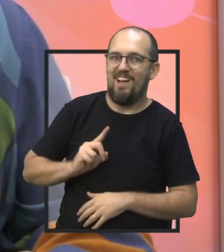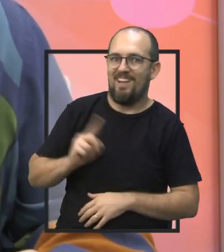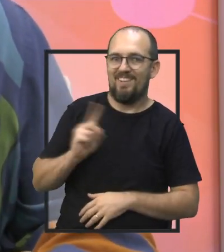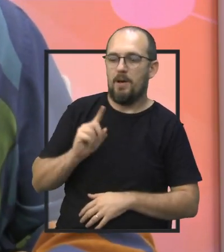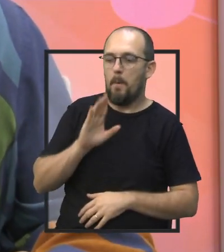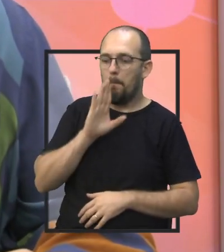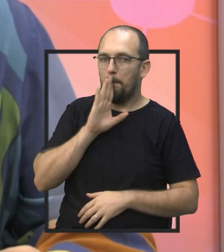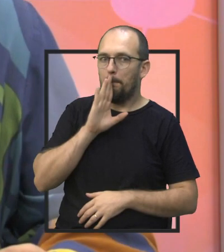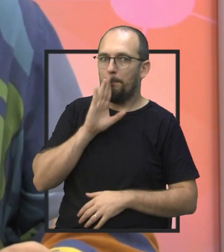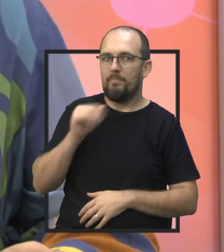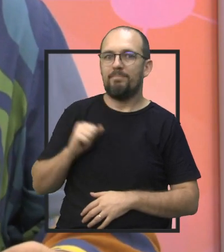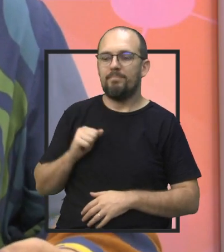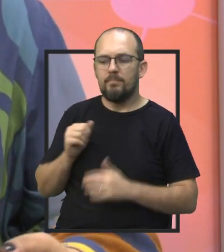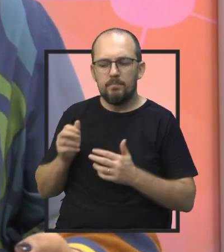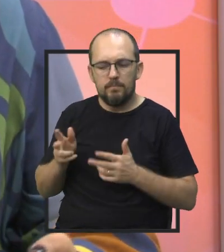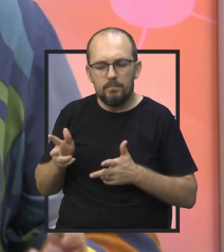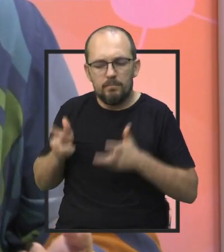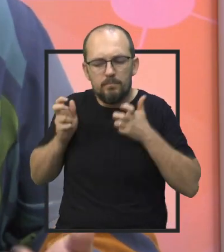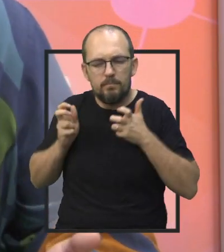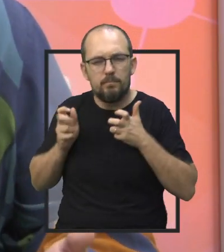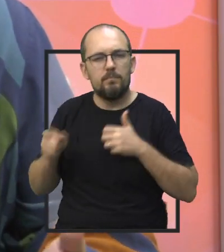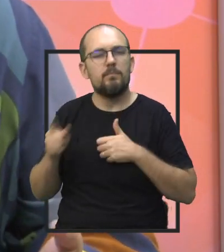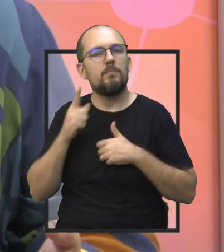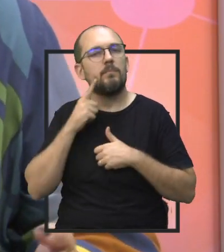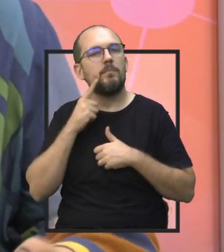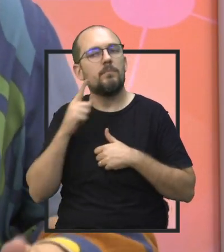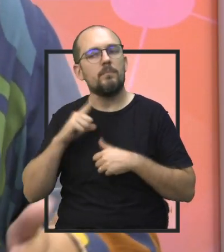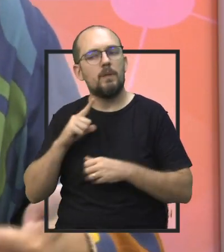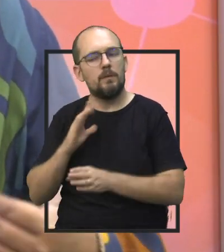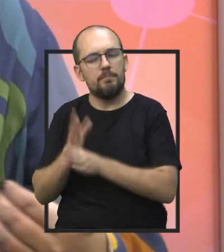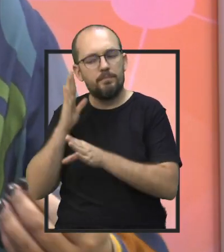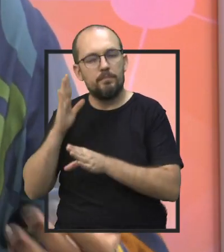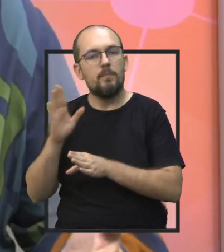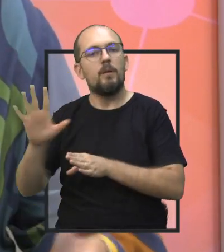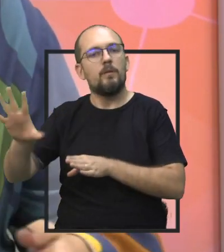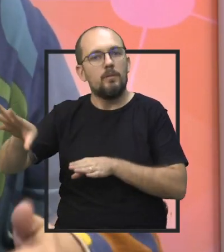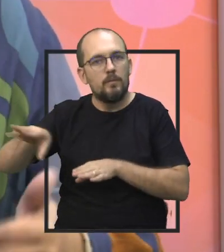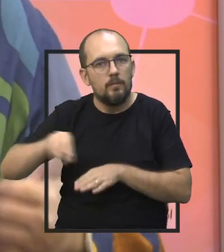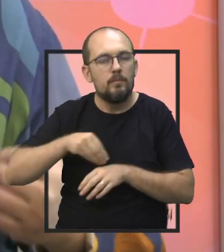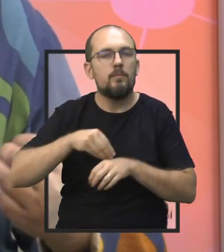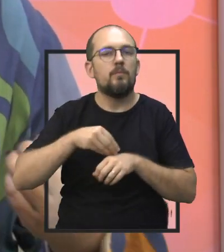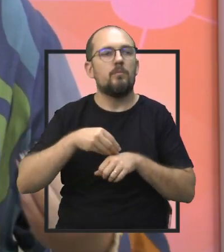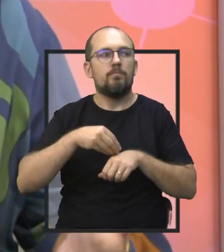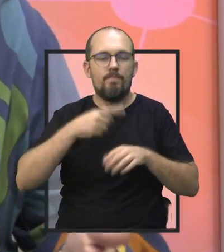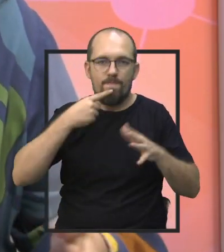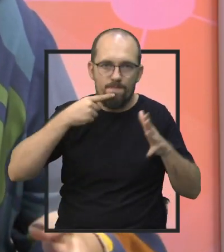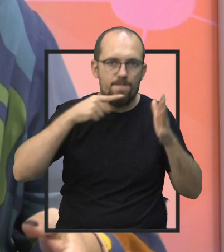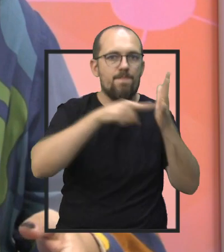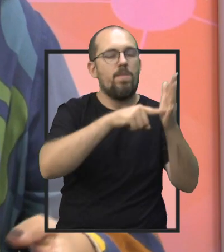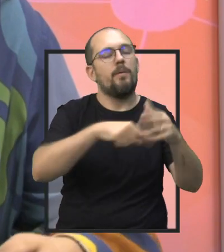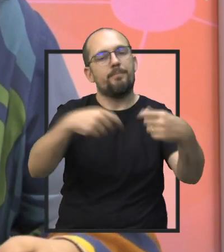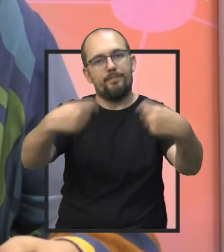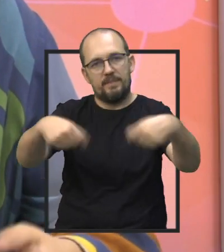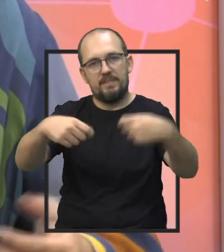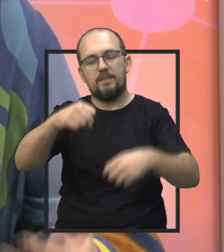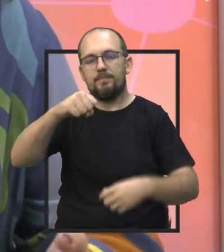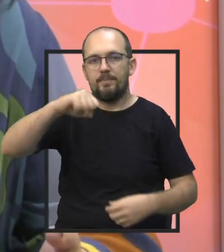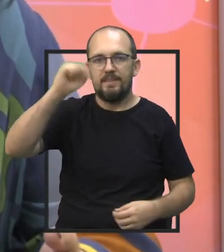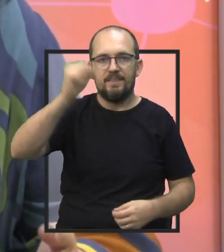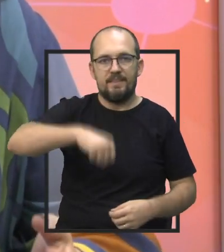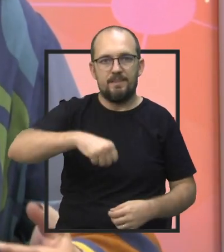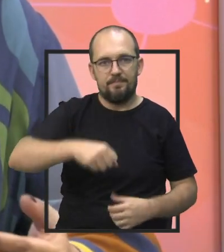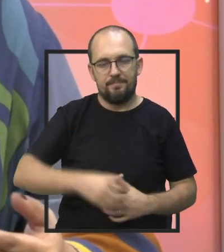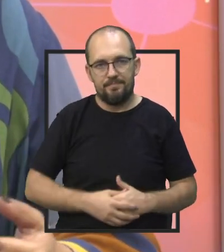vai verbalizar, identificar sinais, né, e trazer tudo isso à tona no formato de denúncia. A gente precisa falar